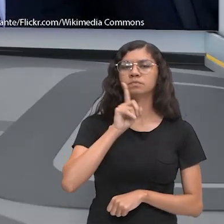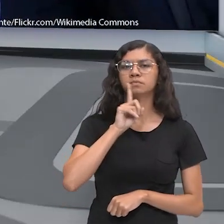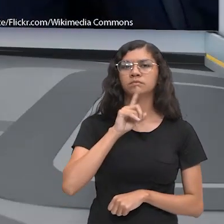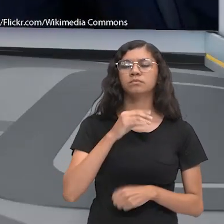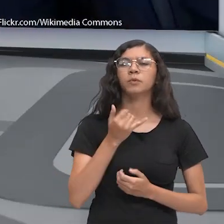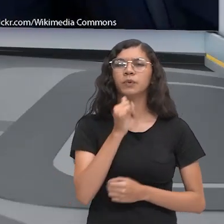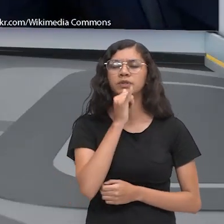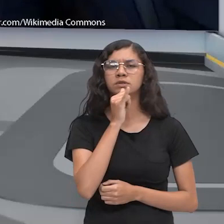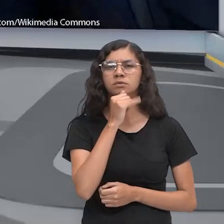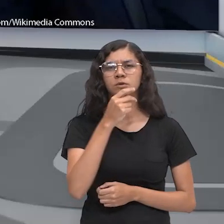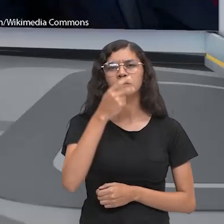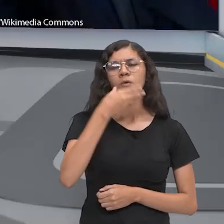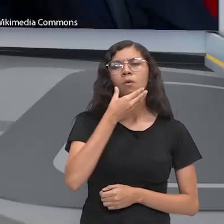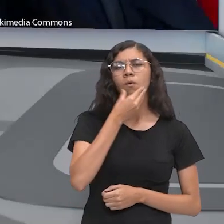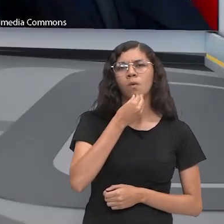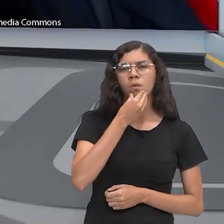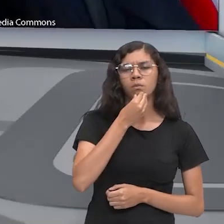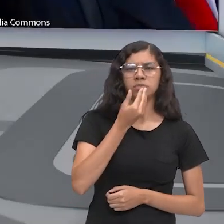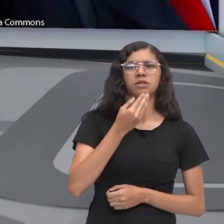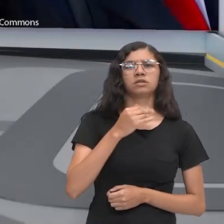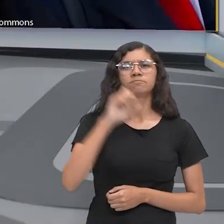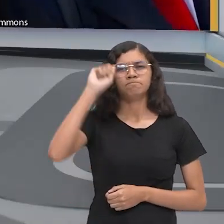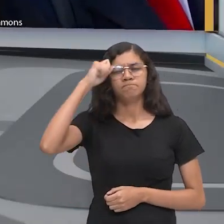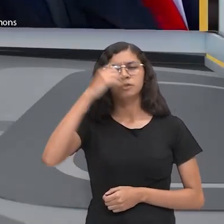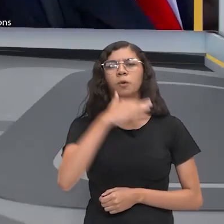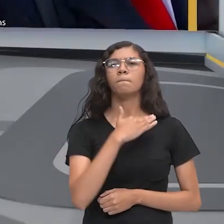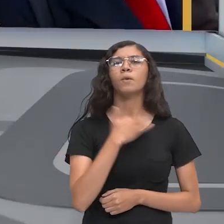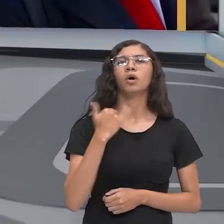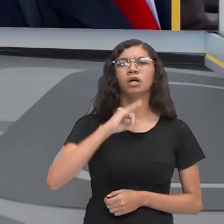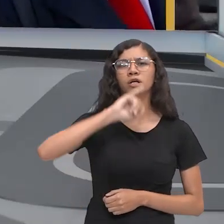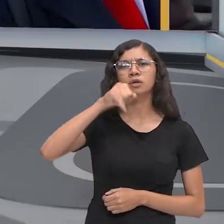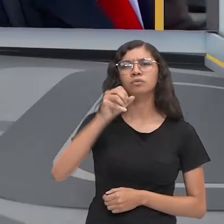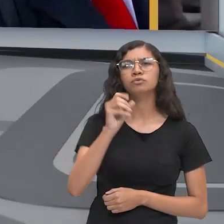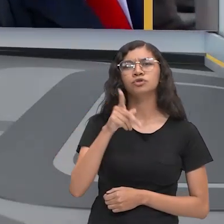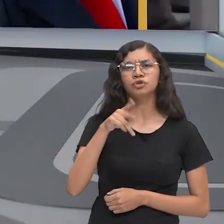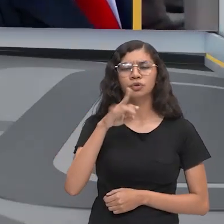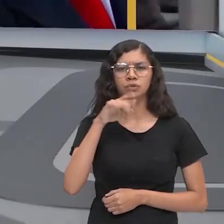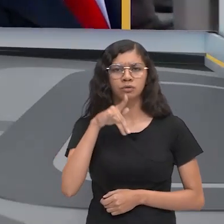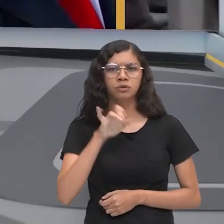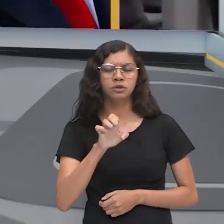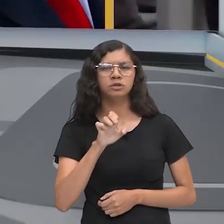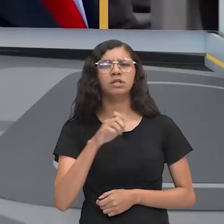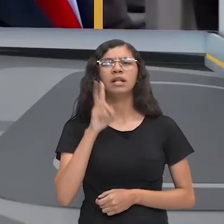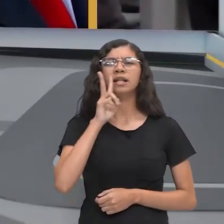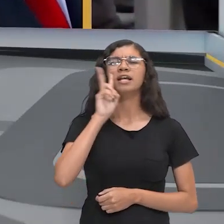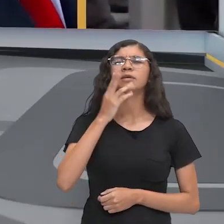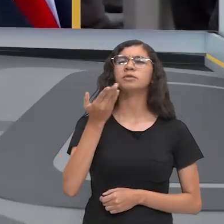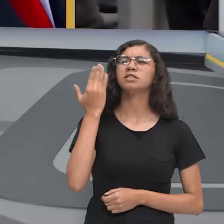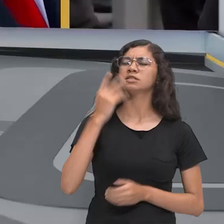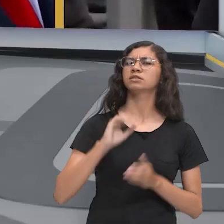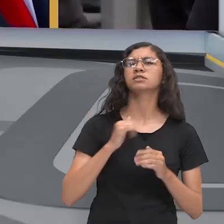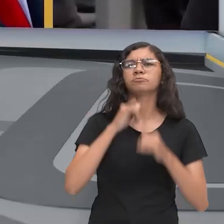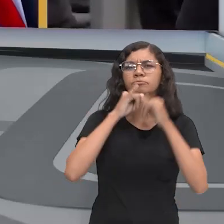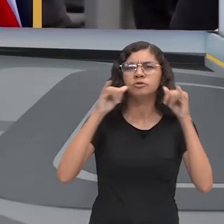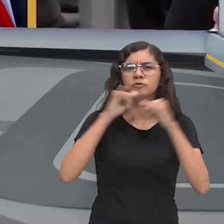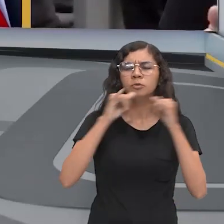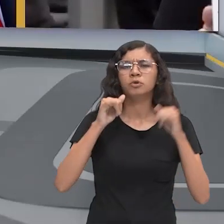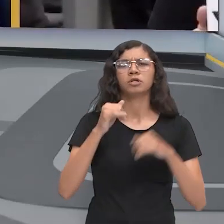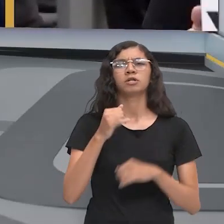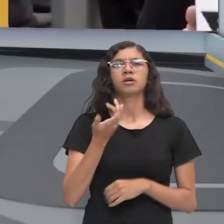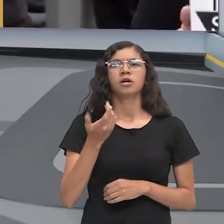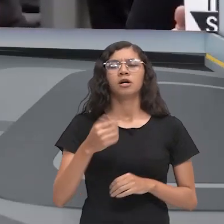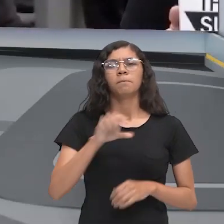homem negro George Floyd, vocês lembram dessa notícia que deu? Morto por policiais